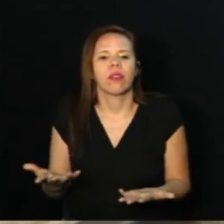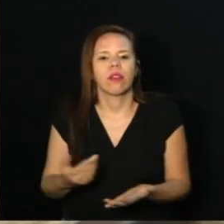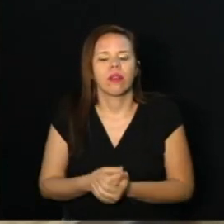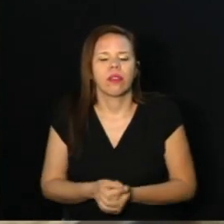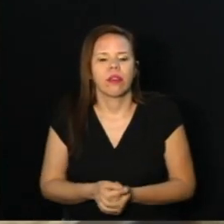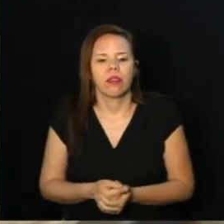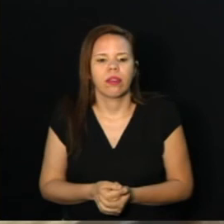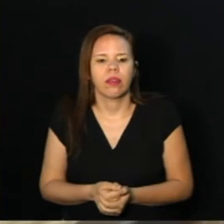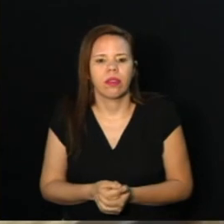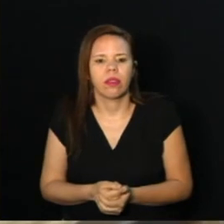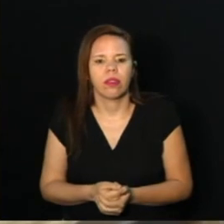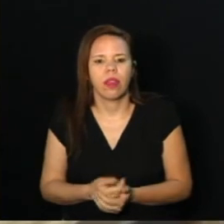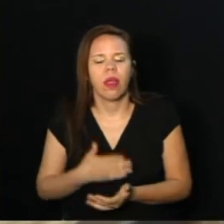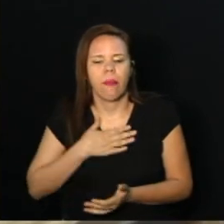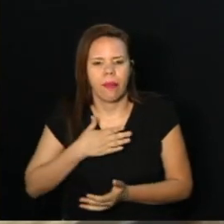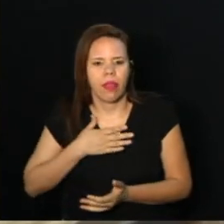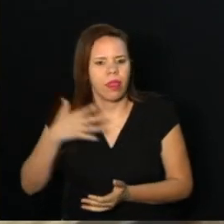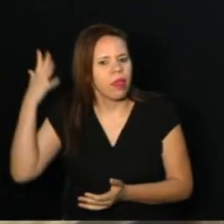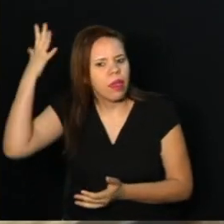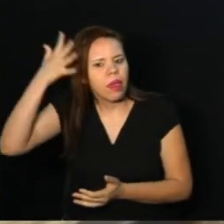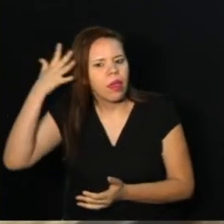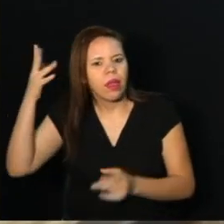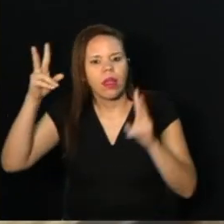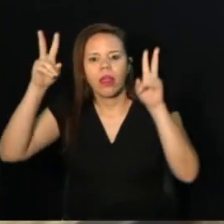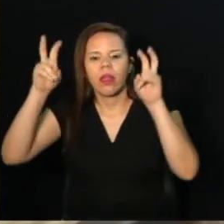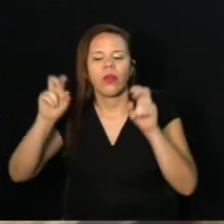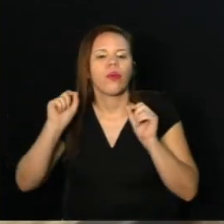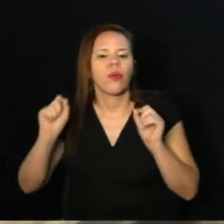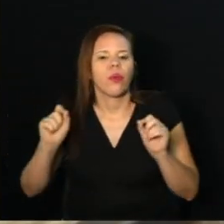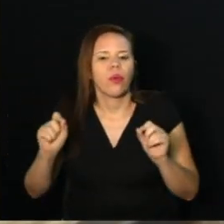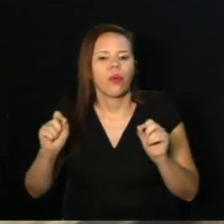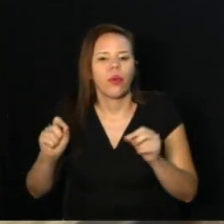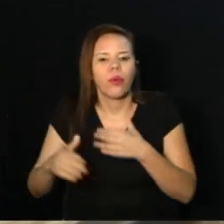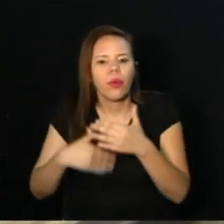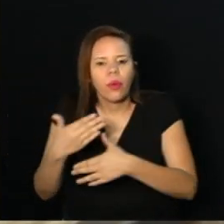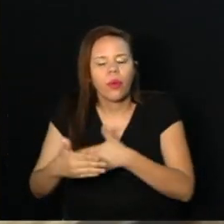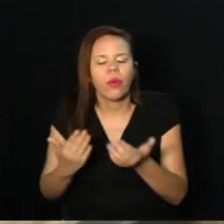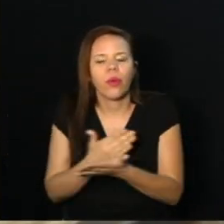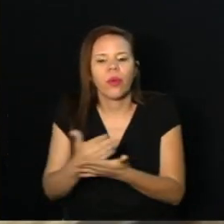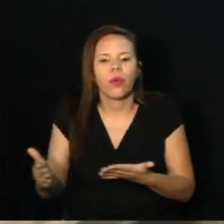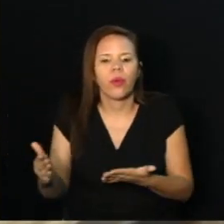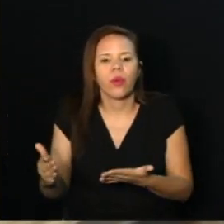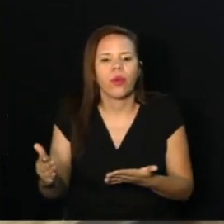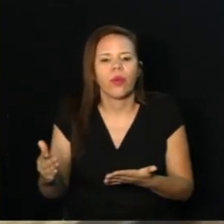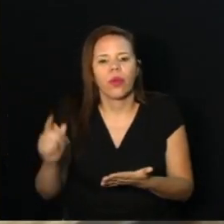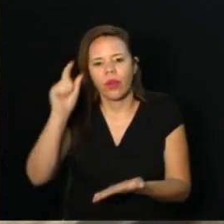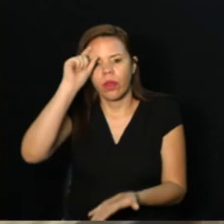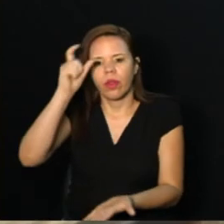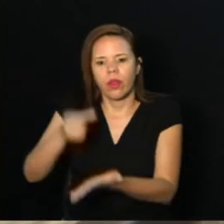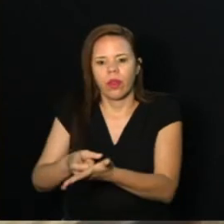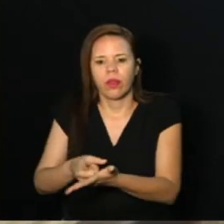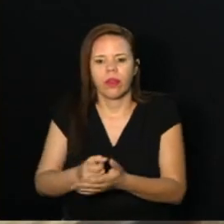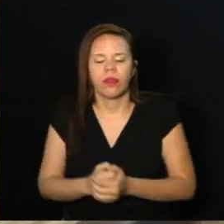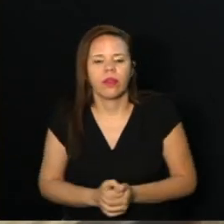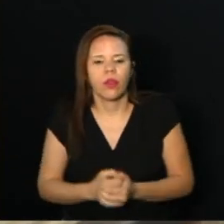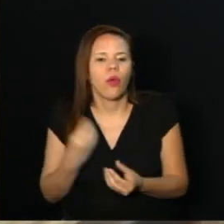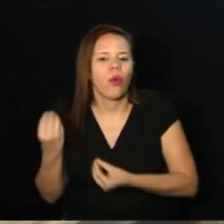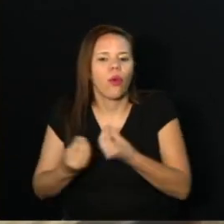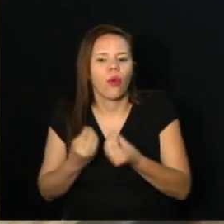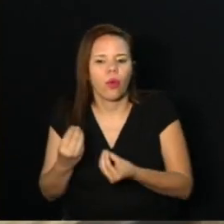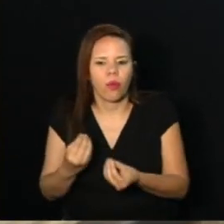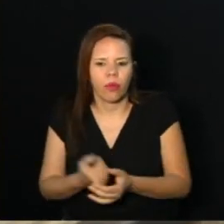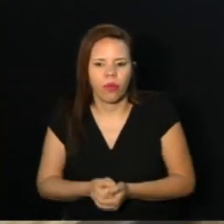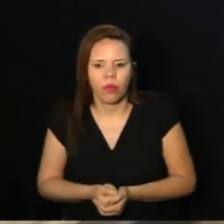Então, a minha palestra foi sobre os passos iniciais da dislexia e de